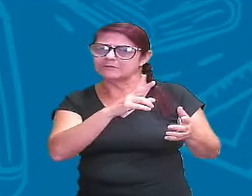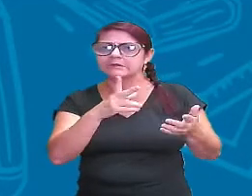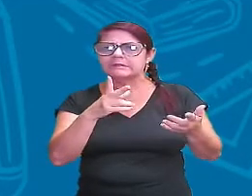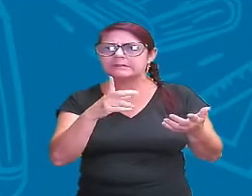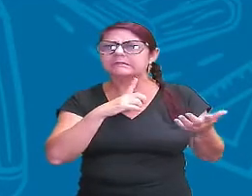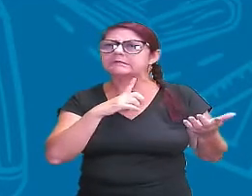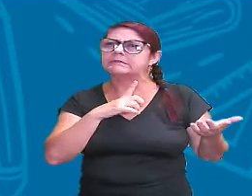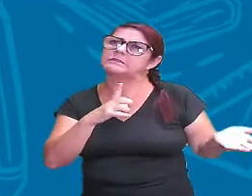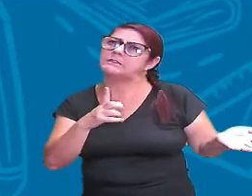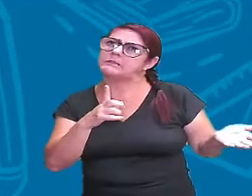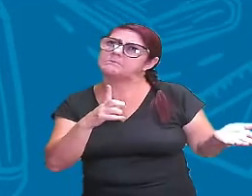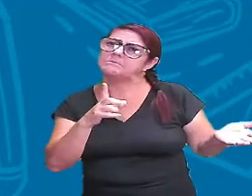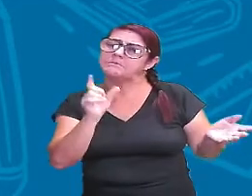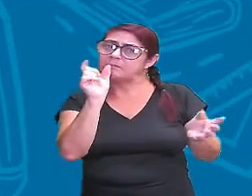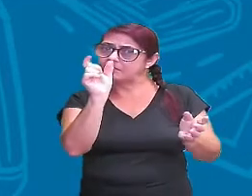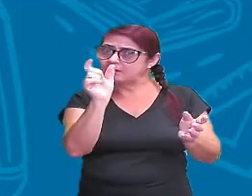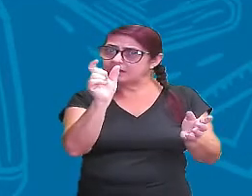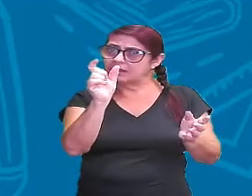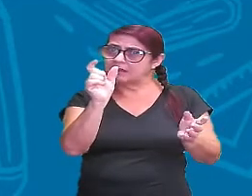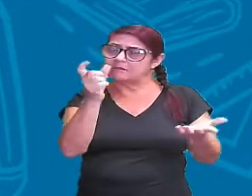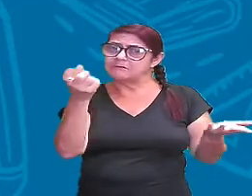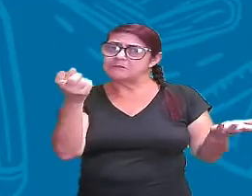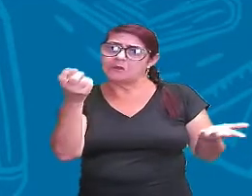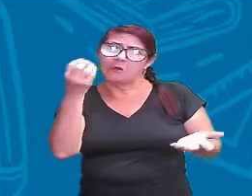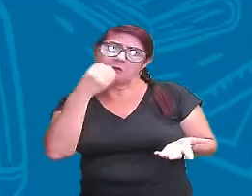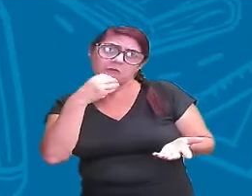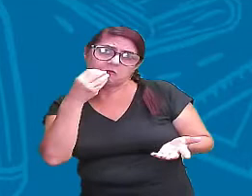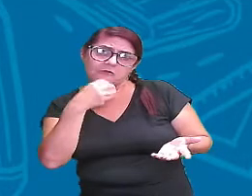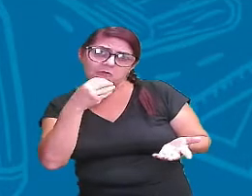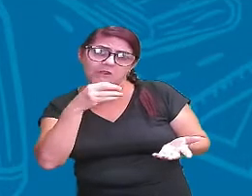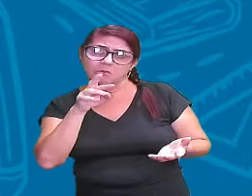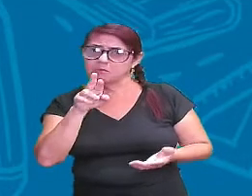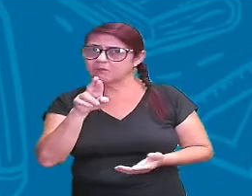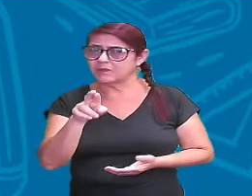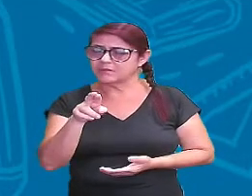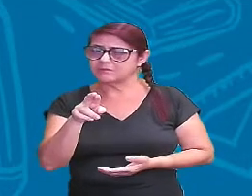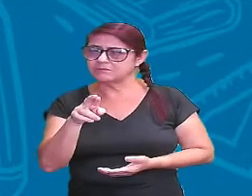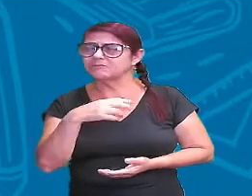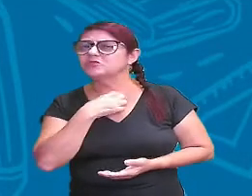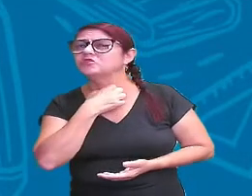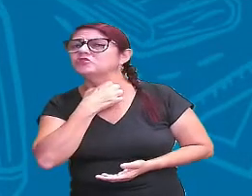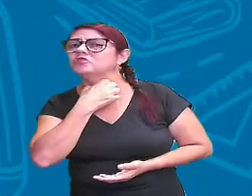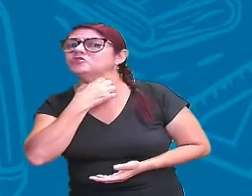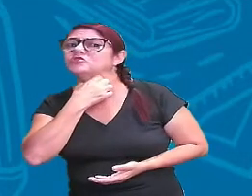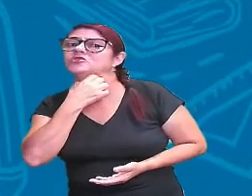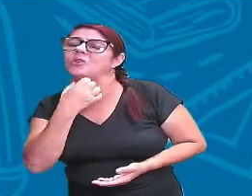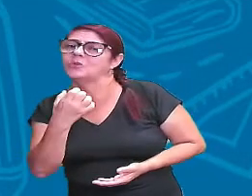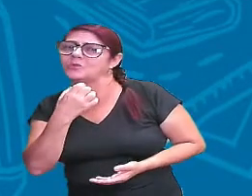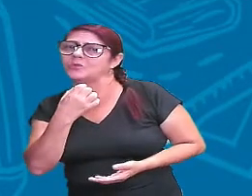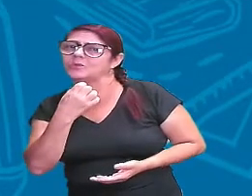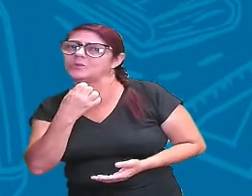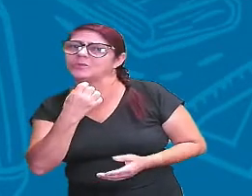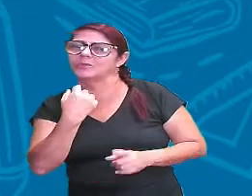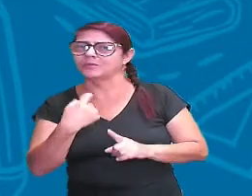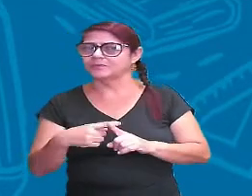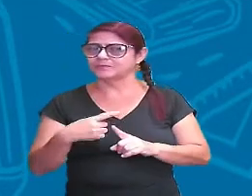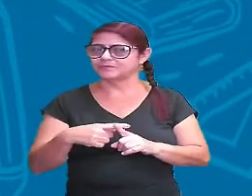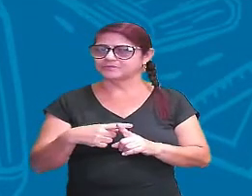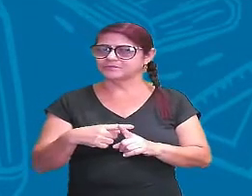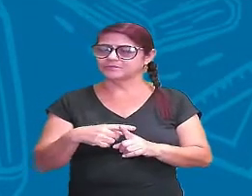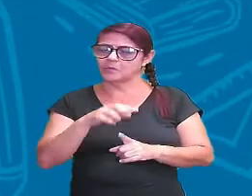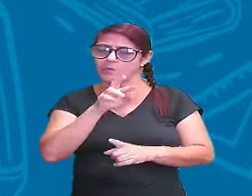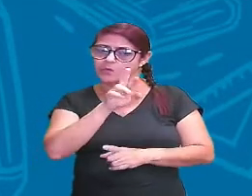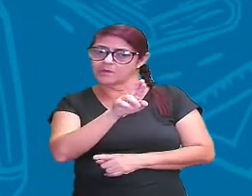fraco. O que é isso? Por que isso? Vejam só, quando a gente vai usar